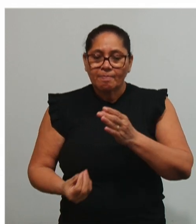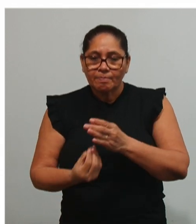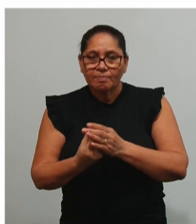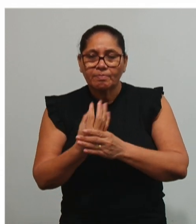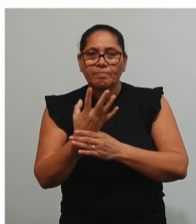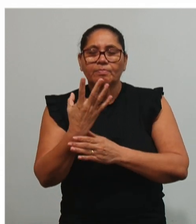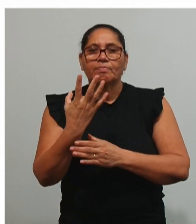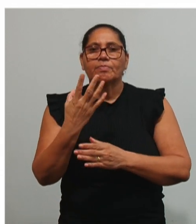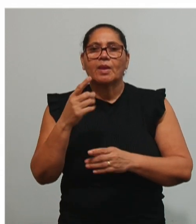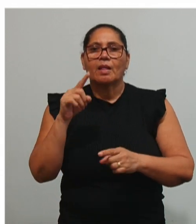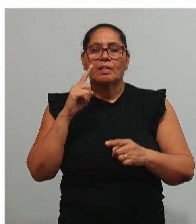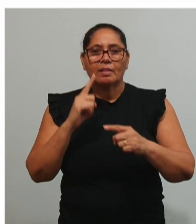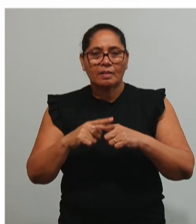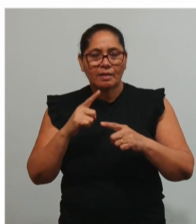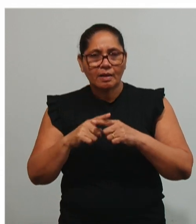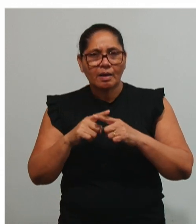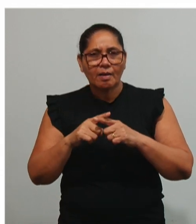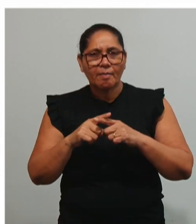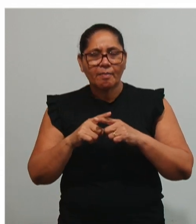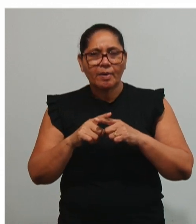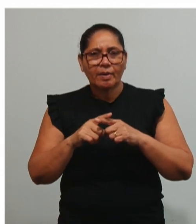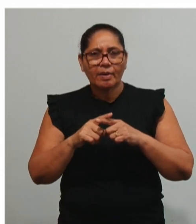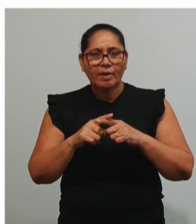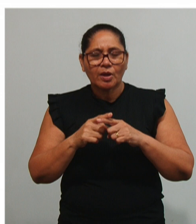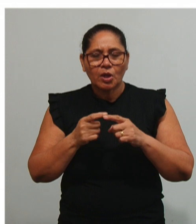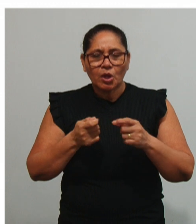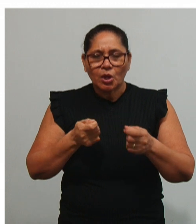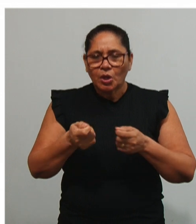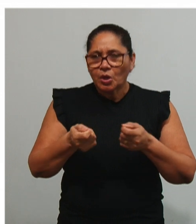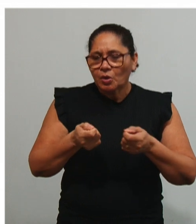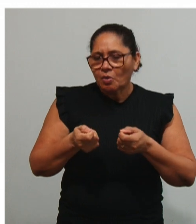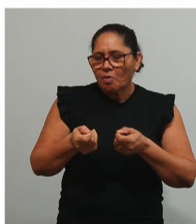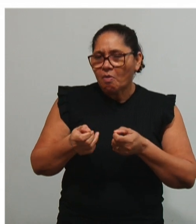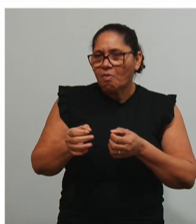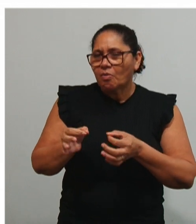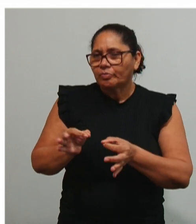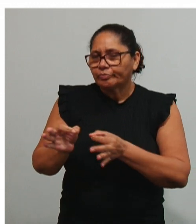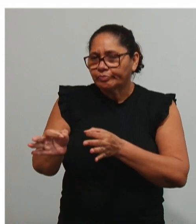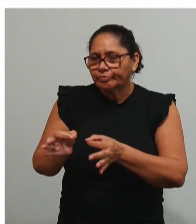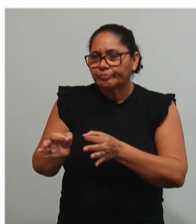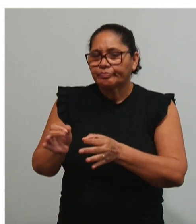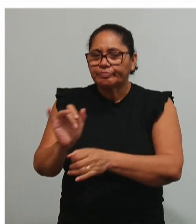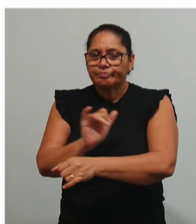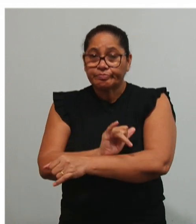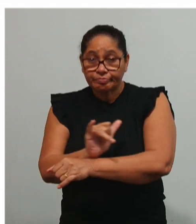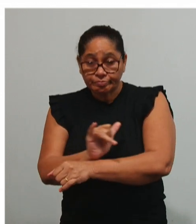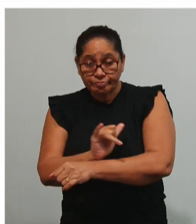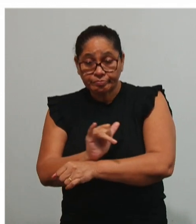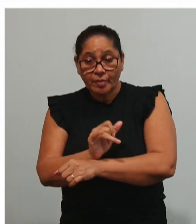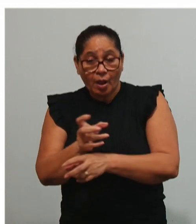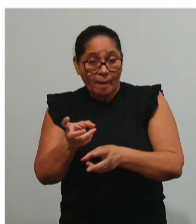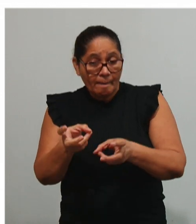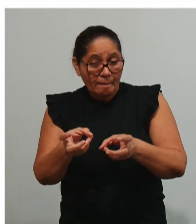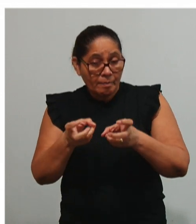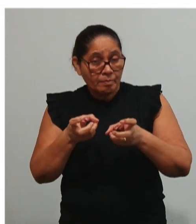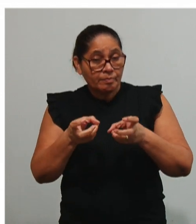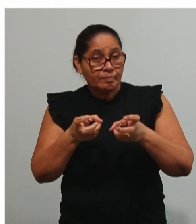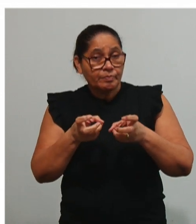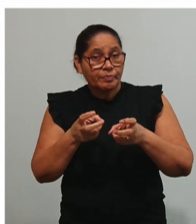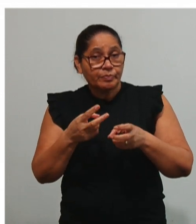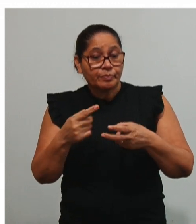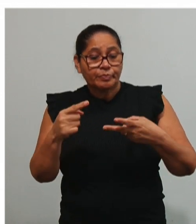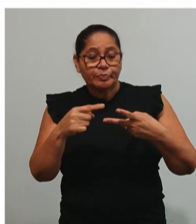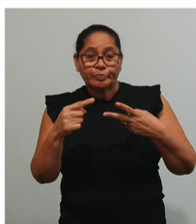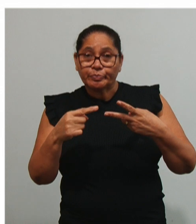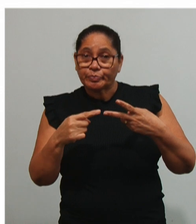criar e também de operacionalizar a estratégia, né? Então, vocês percebam que nós temos dois